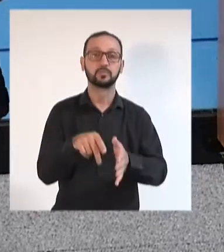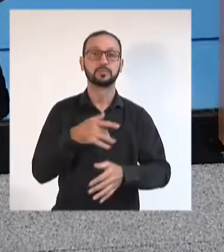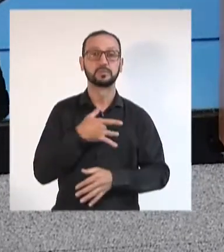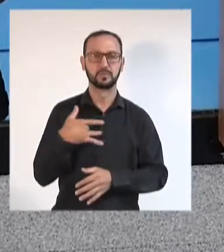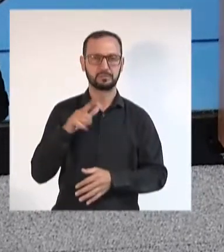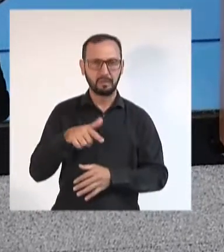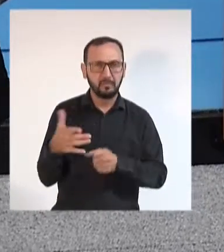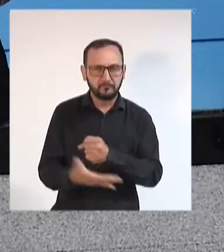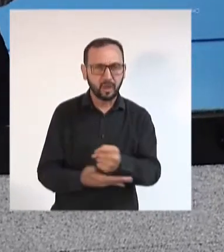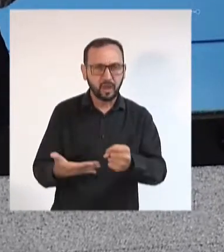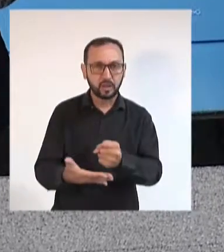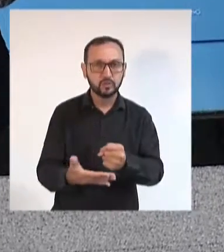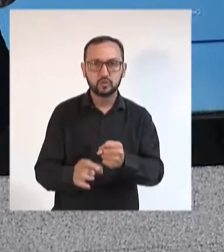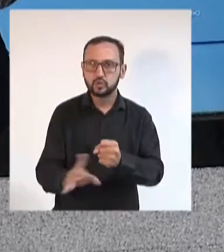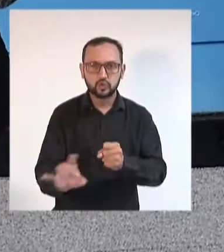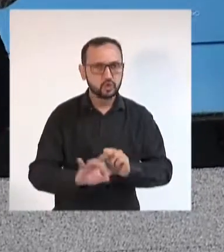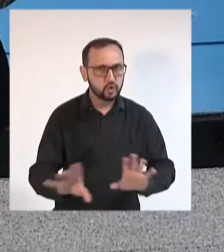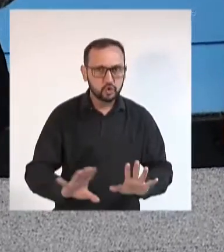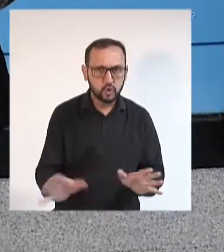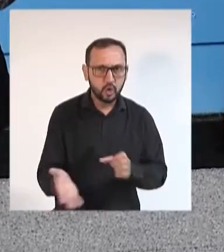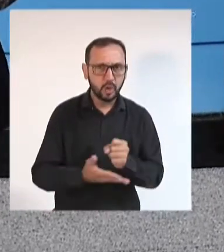direito fundamental?